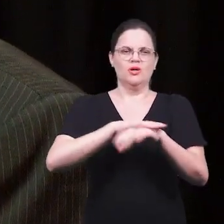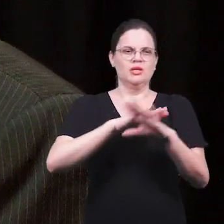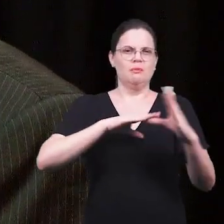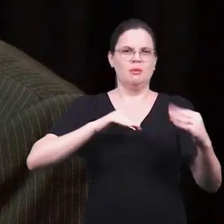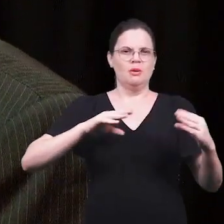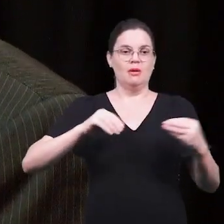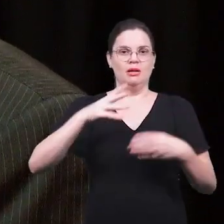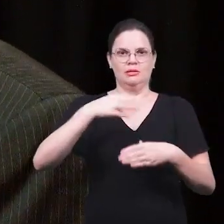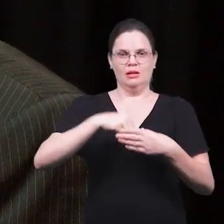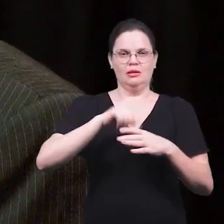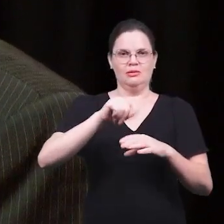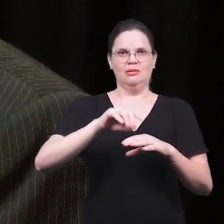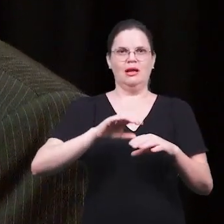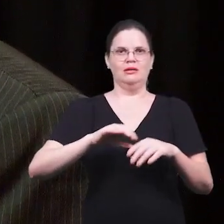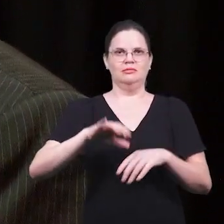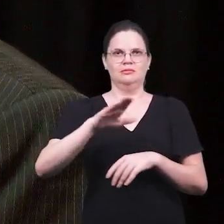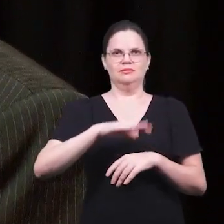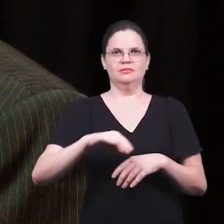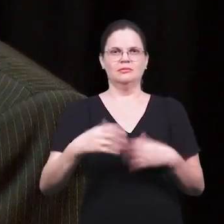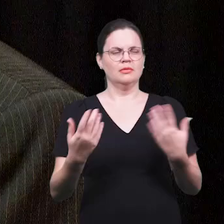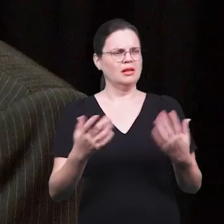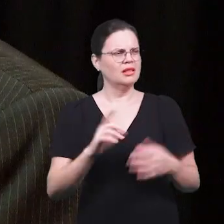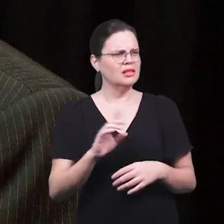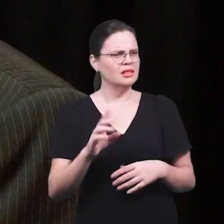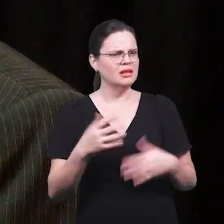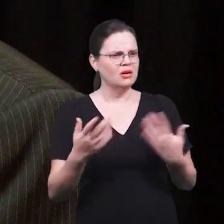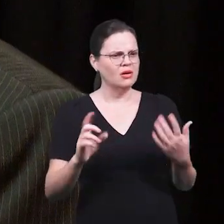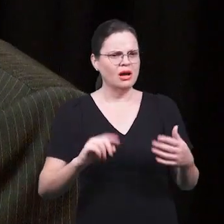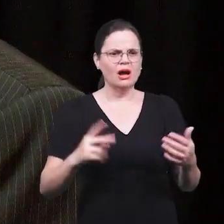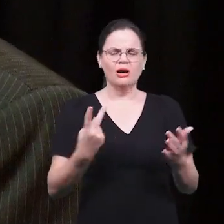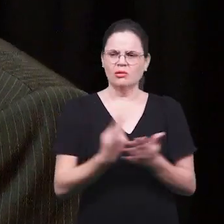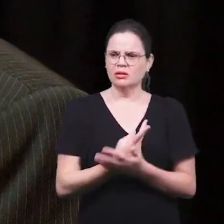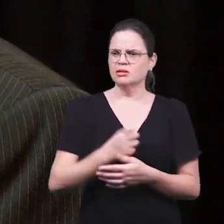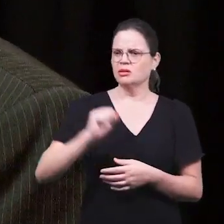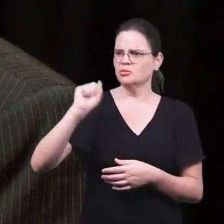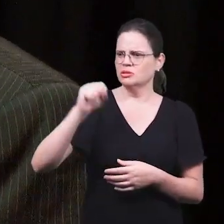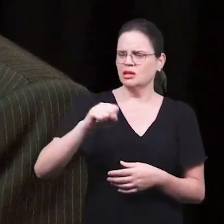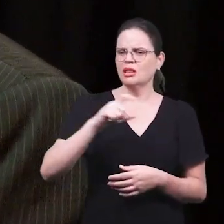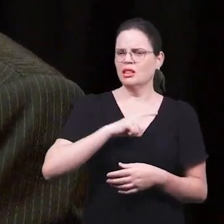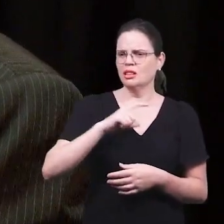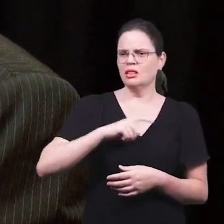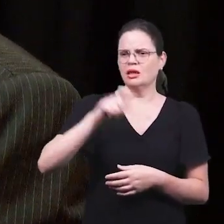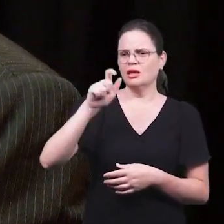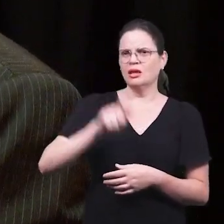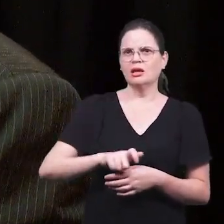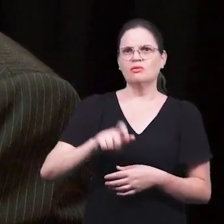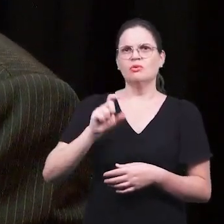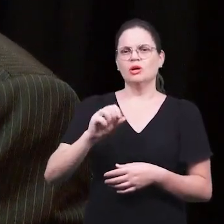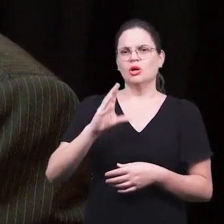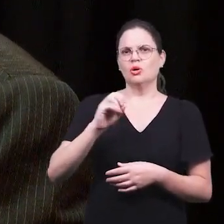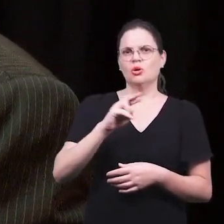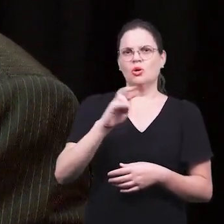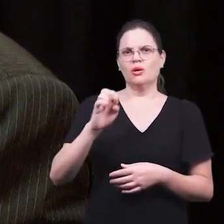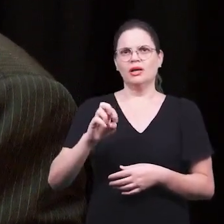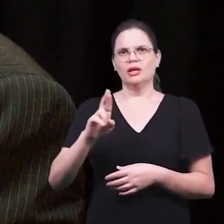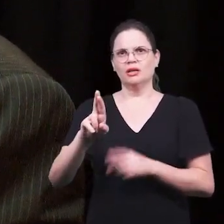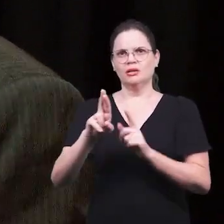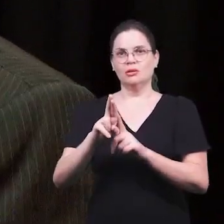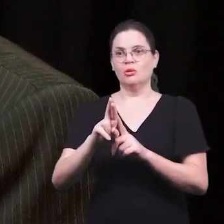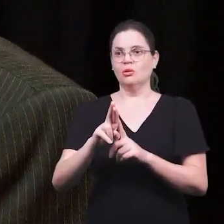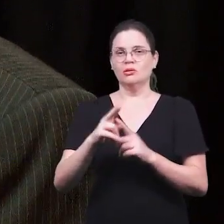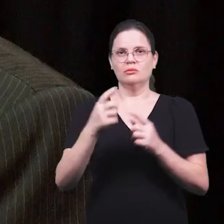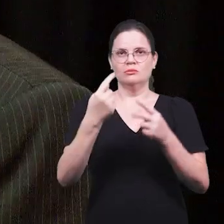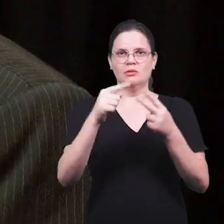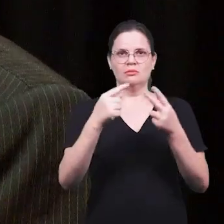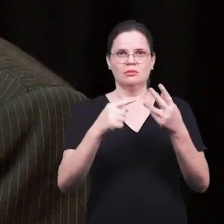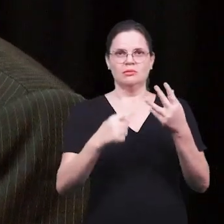de concurso naquela época, e eles falavam, não, gente, aconteceu sim. Teve um corretor, apenas 2 pessoas corrigiram